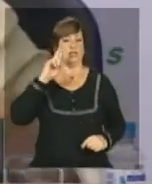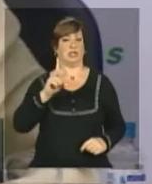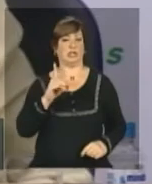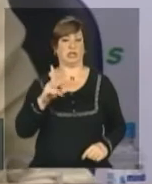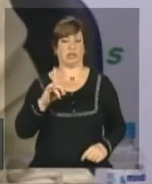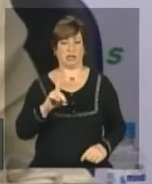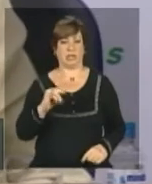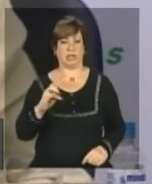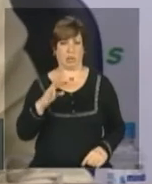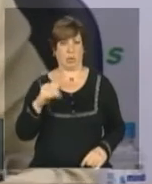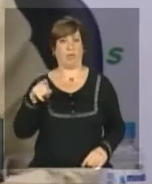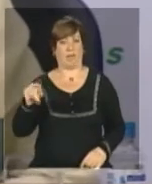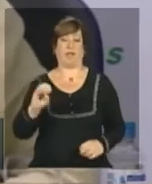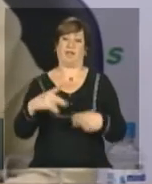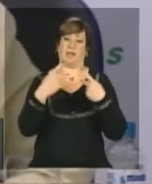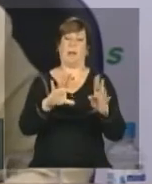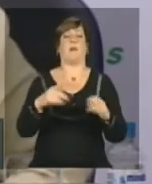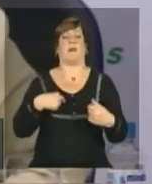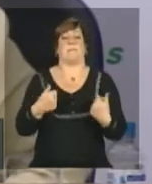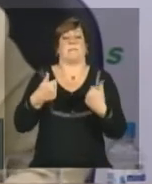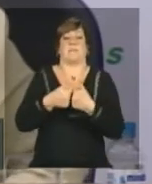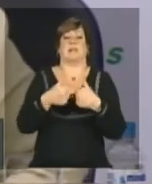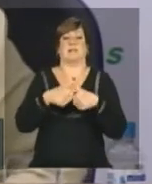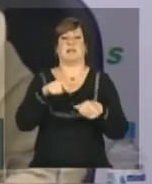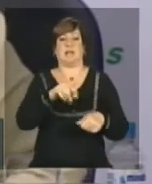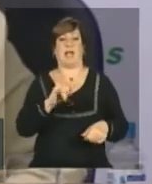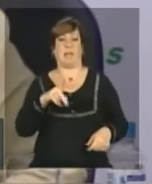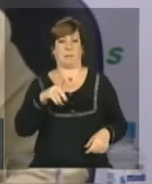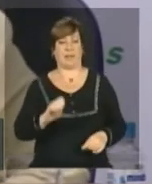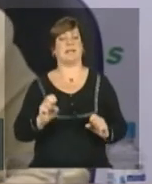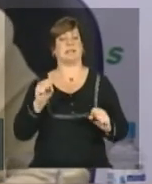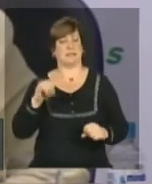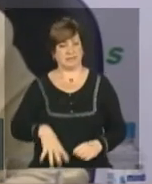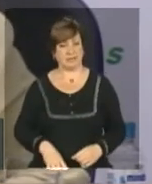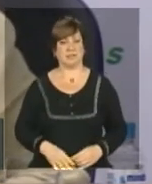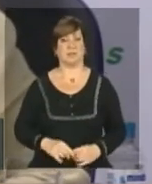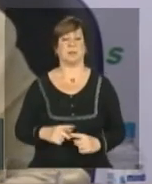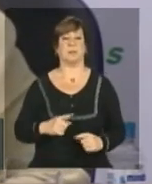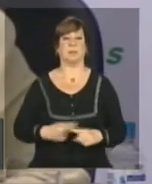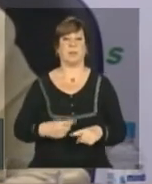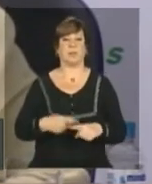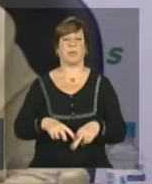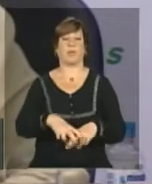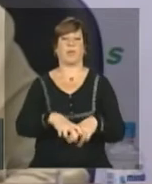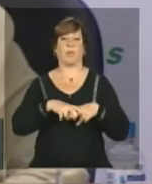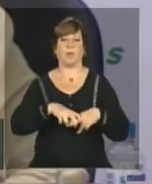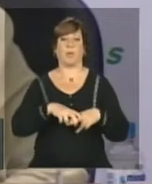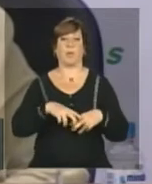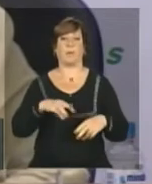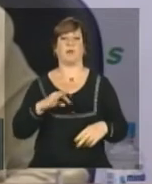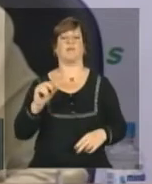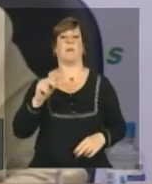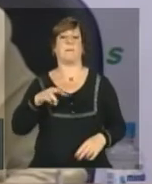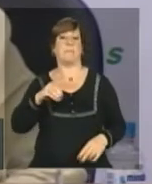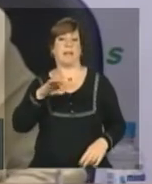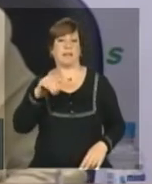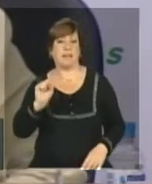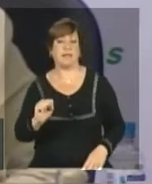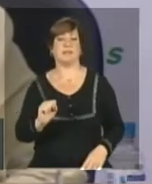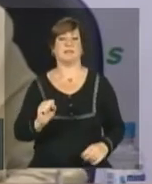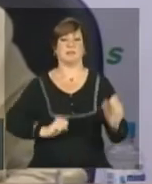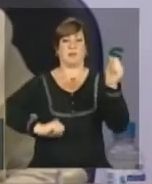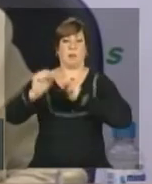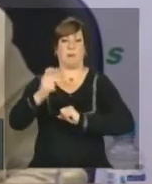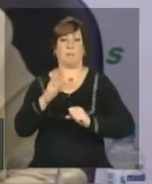dele, mas eu vou estar muito próxima do EIP, sim, por questões de metas de